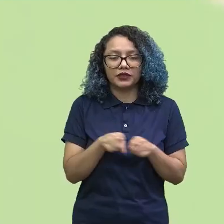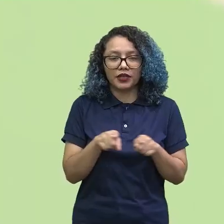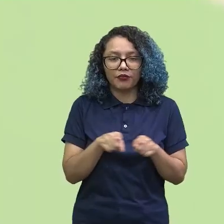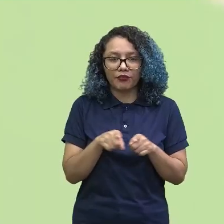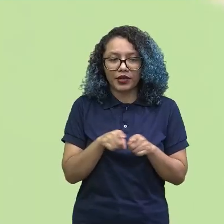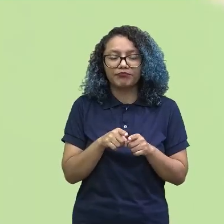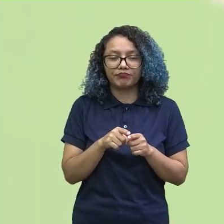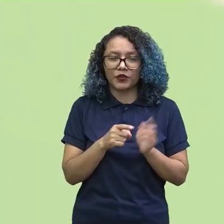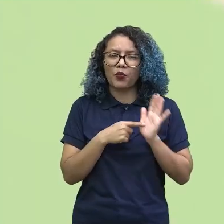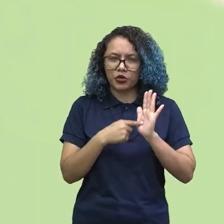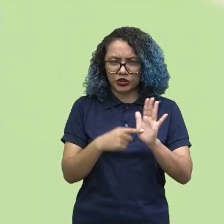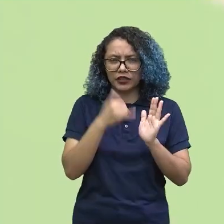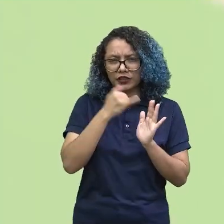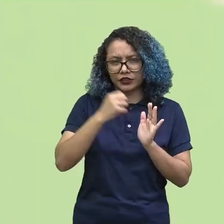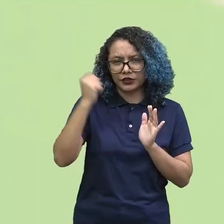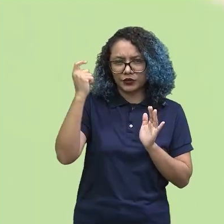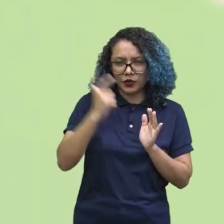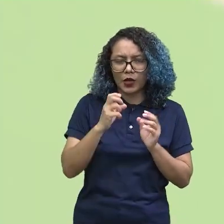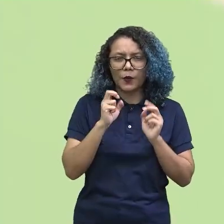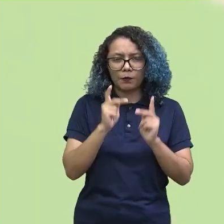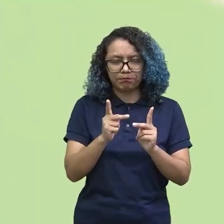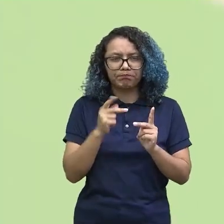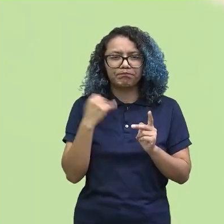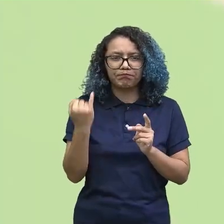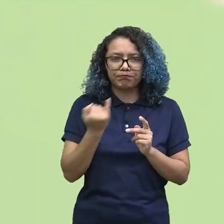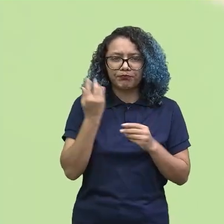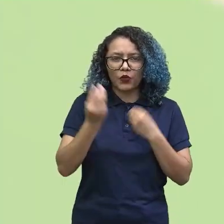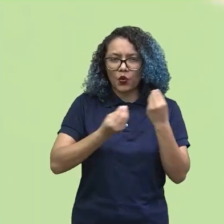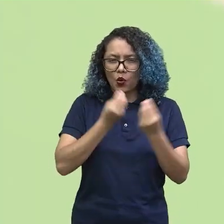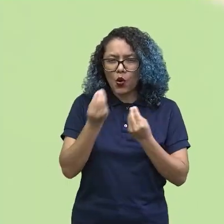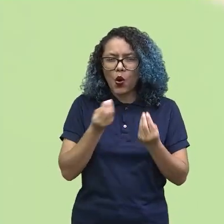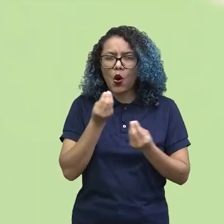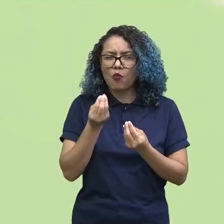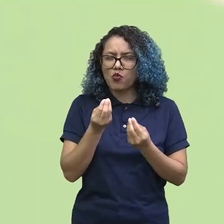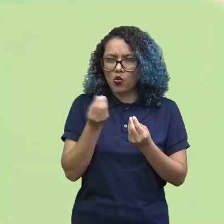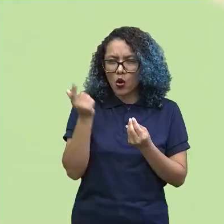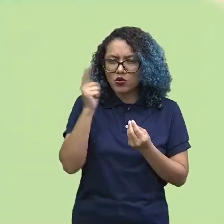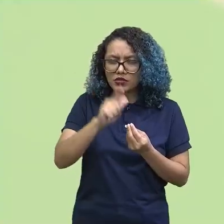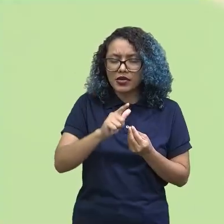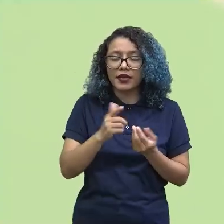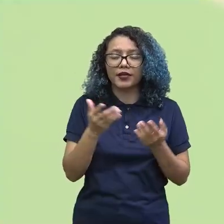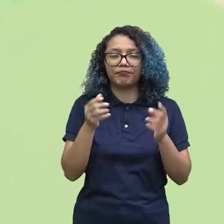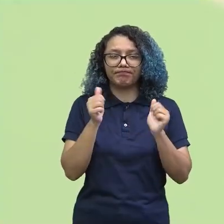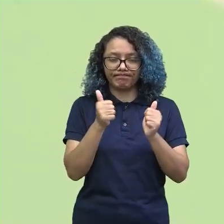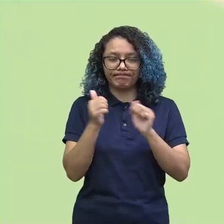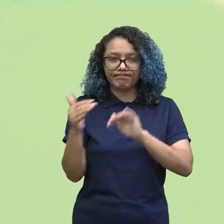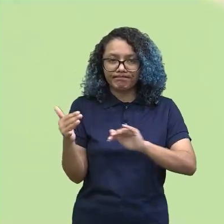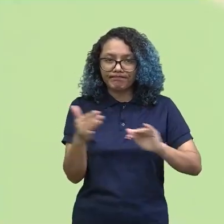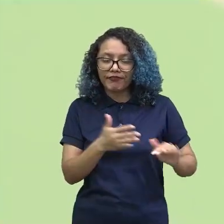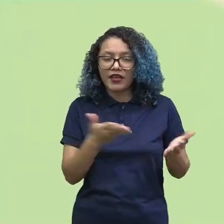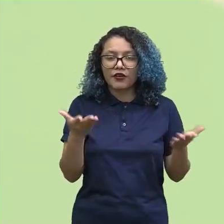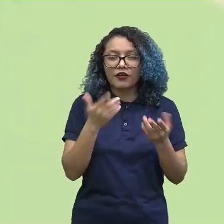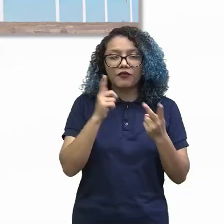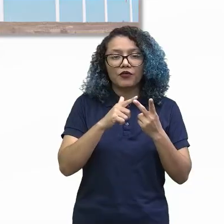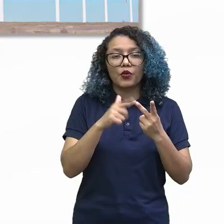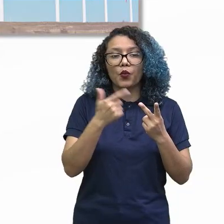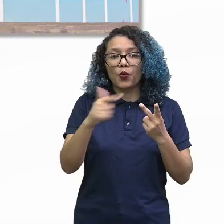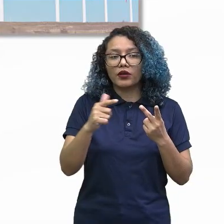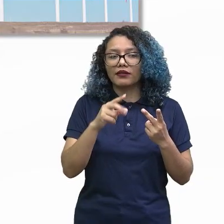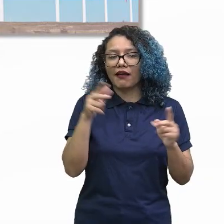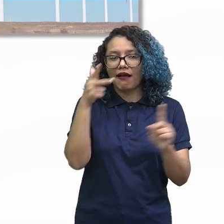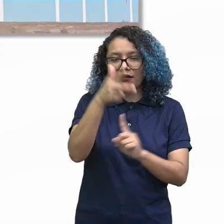observou sobre a energia solar, né, a importância, como ela pode ser obtida. Vamos observar agora sobre a energia